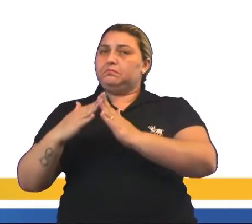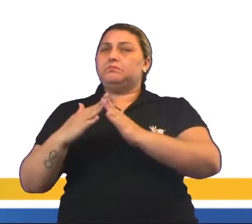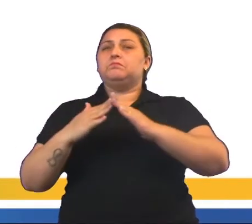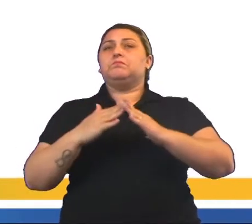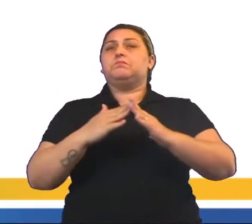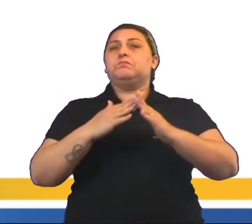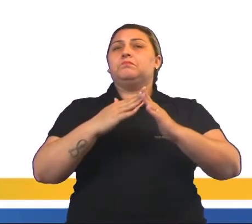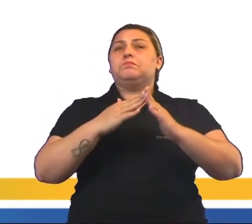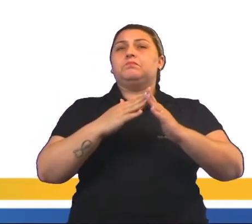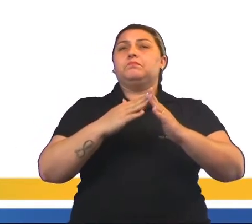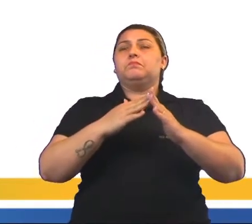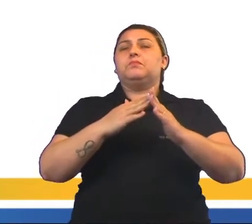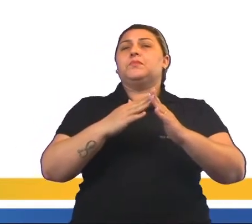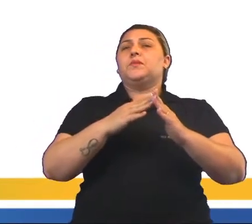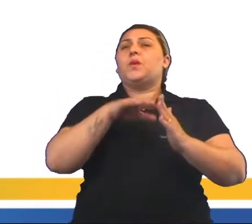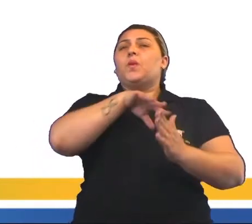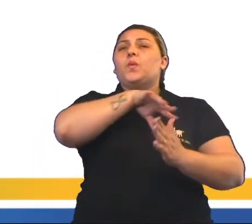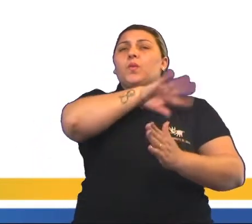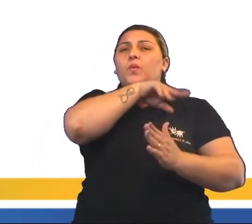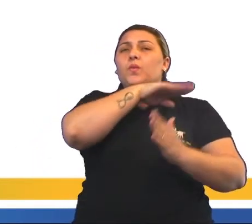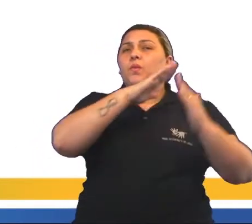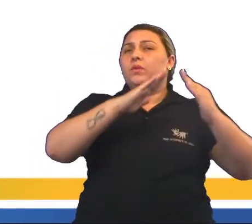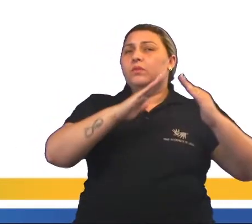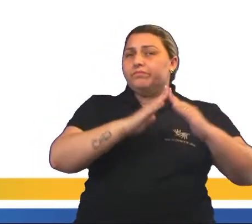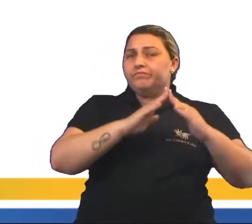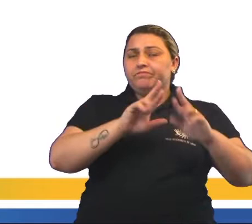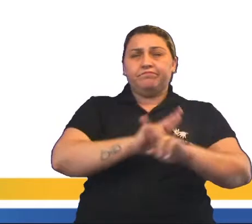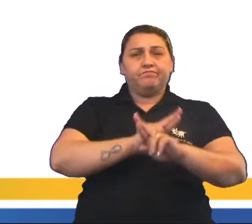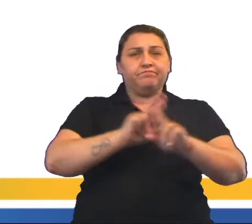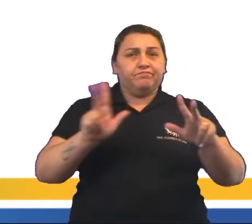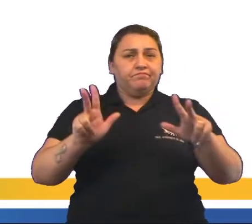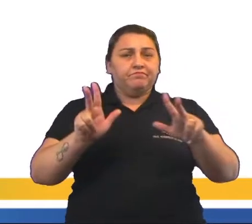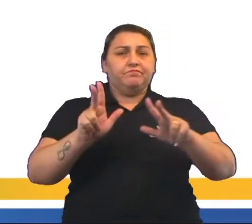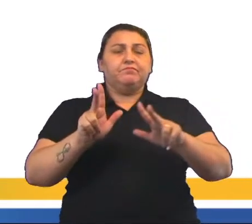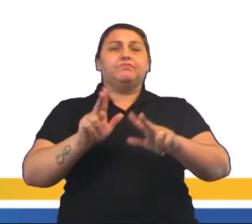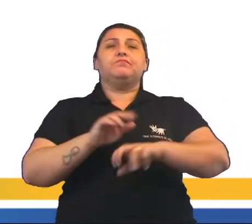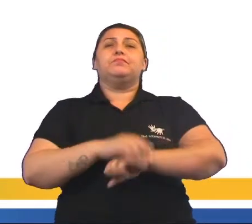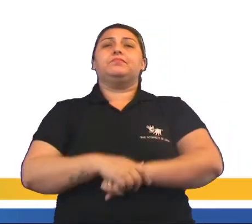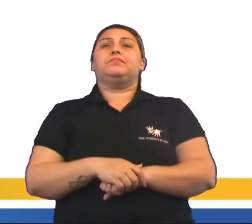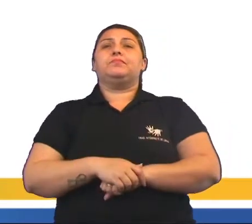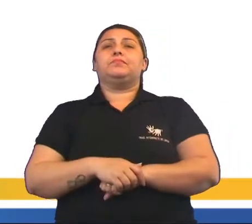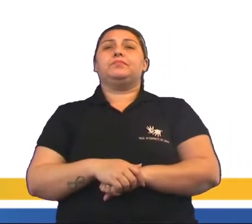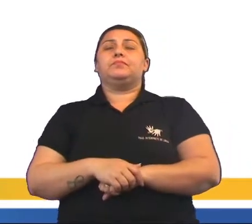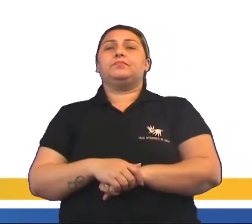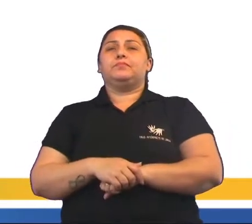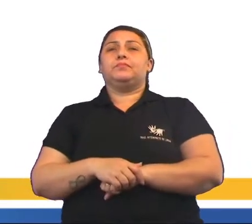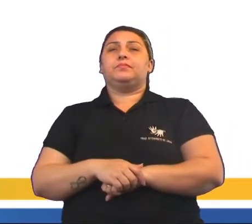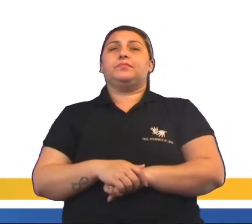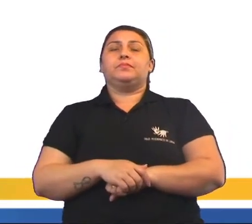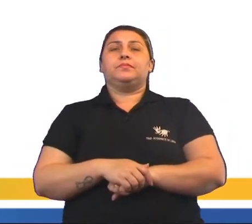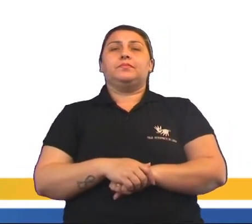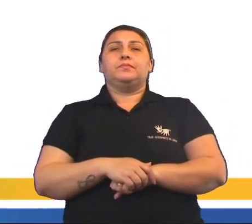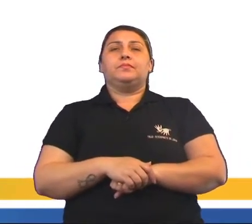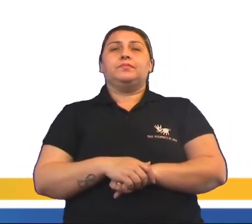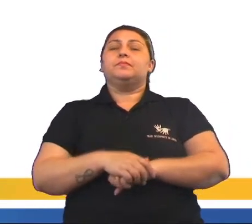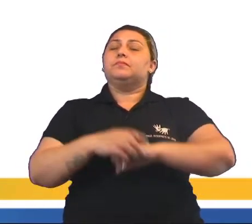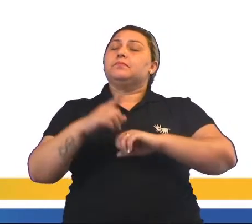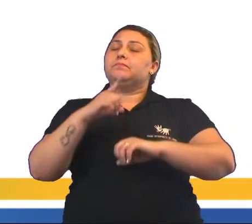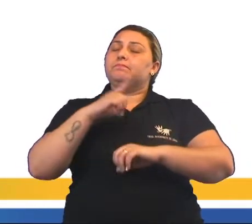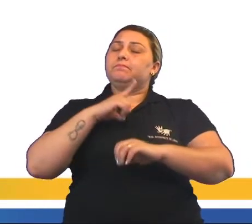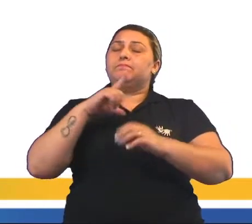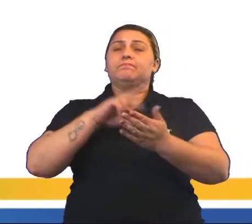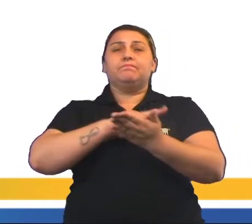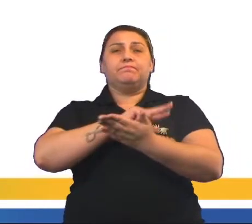e uma outra condição de moradia completamente adversa, diferenciada, pelo fato de apresentar